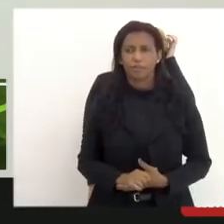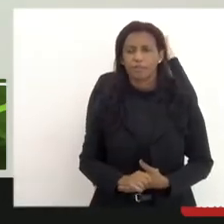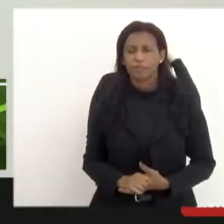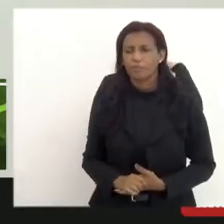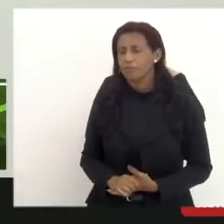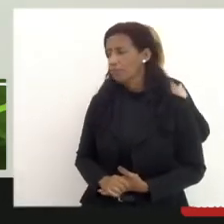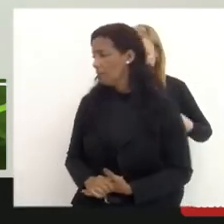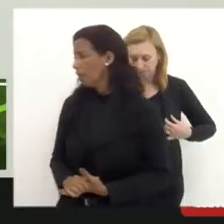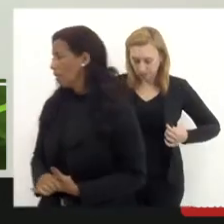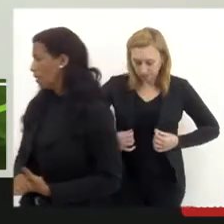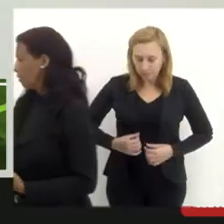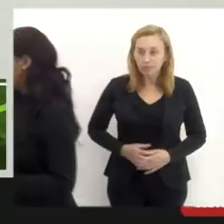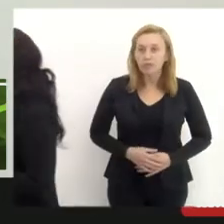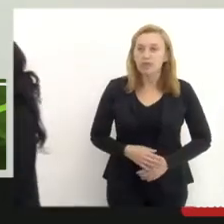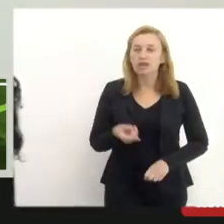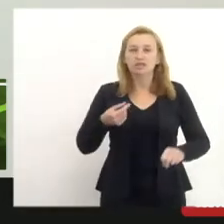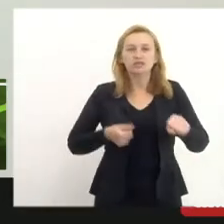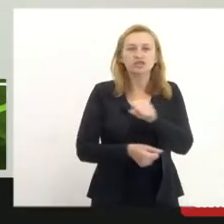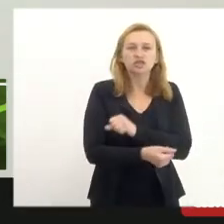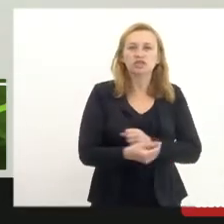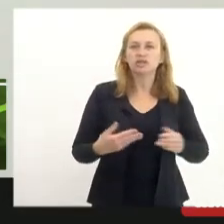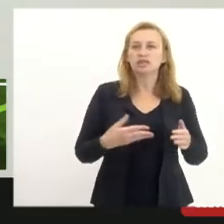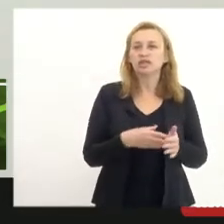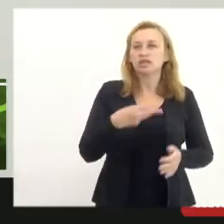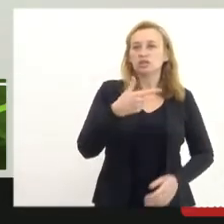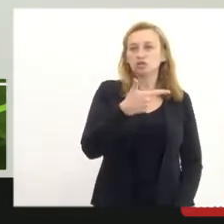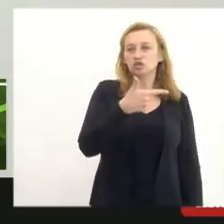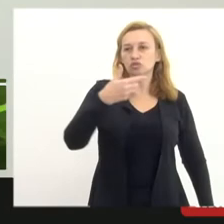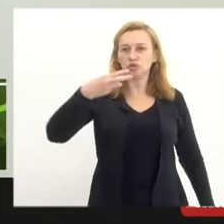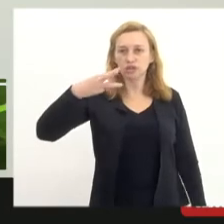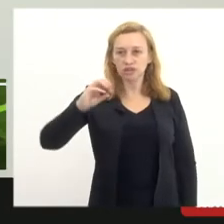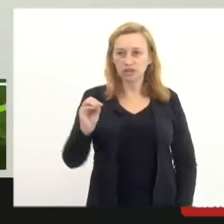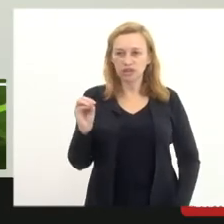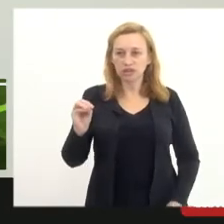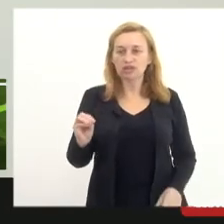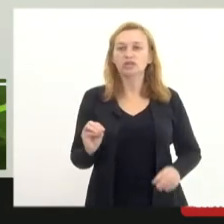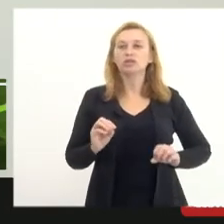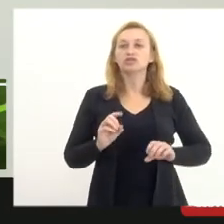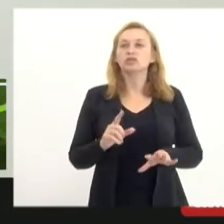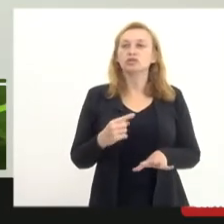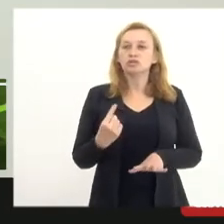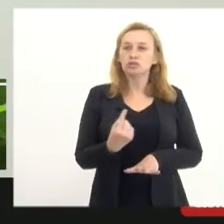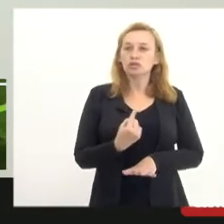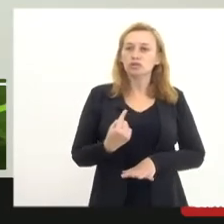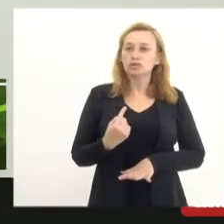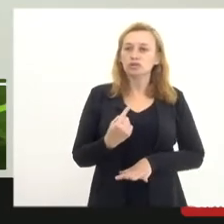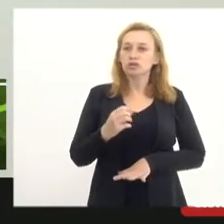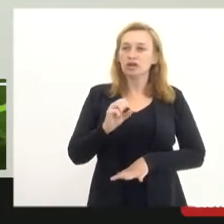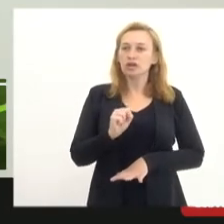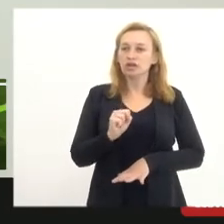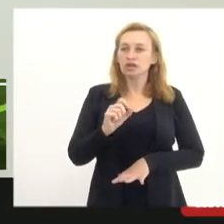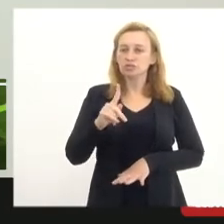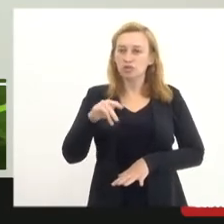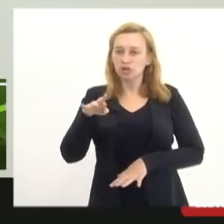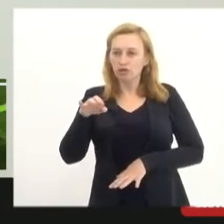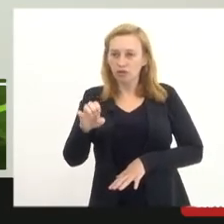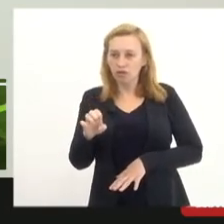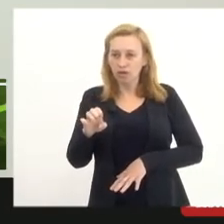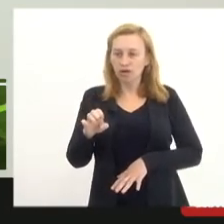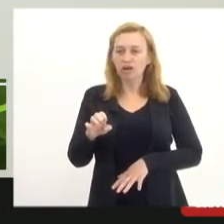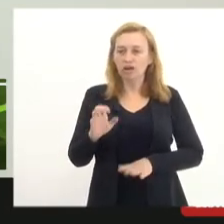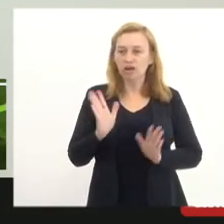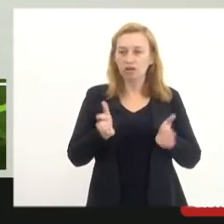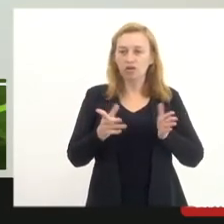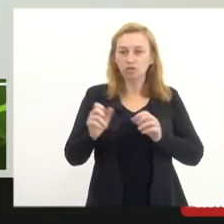esses investimentos até 2030, eles estão baseados no nosso portfólio atual, que foi o que eu passei no meu